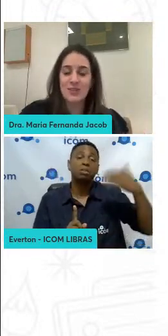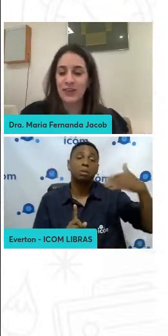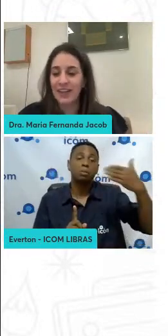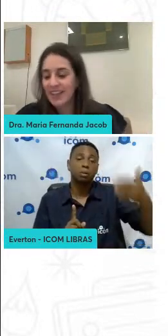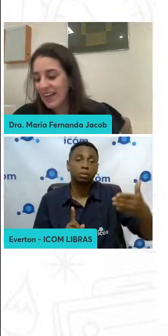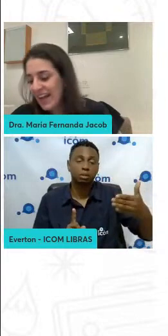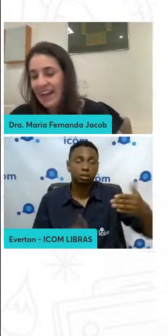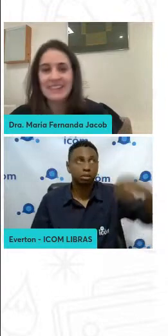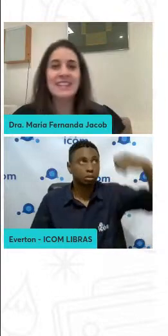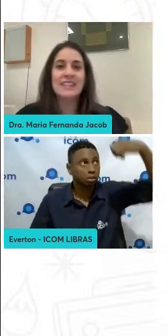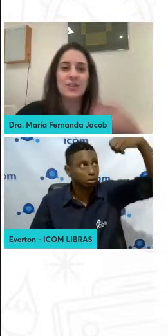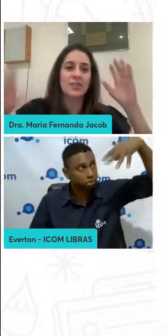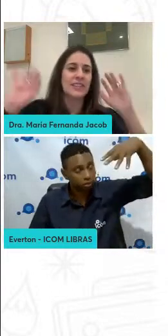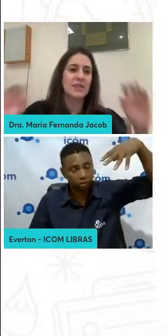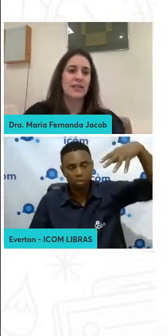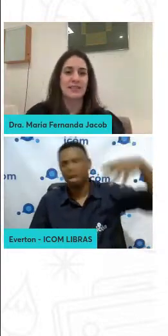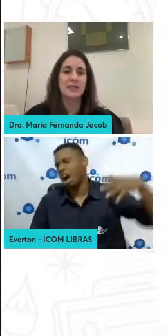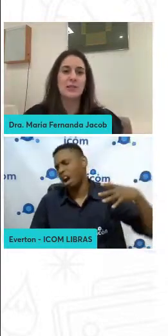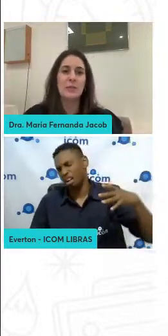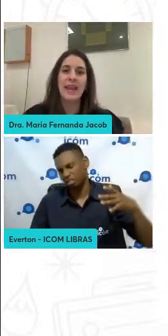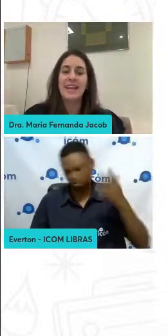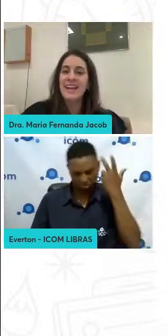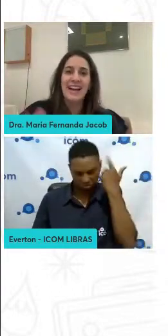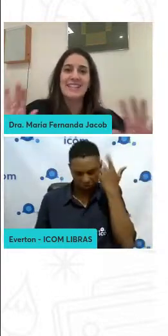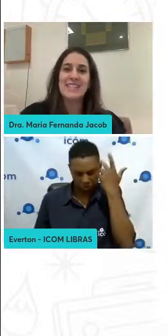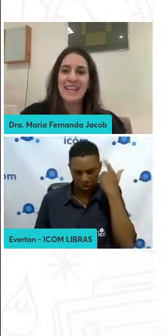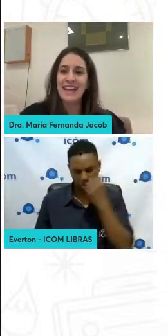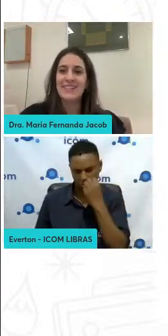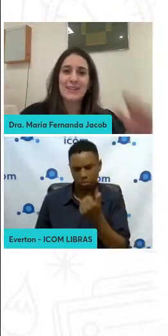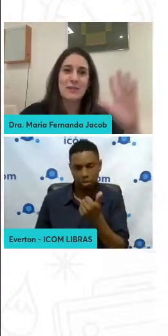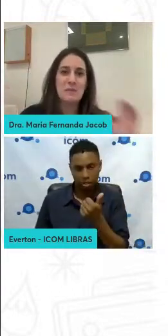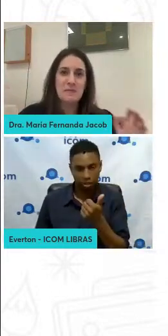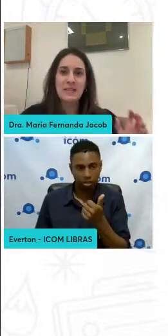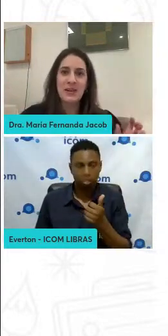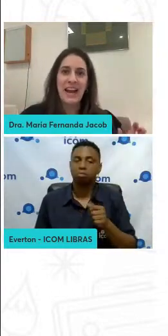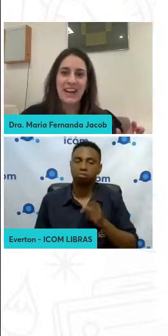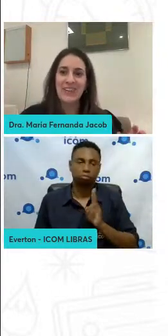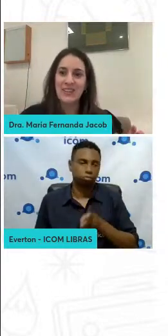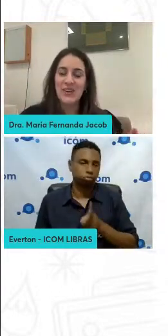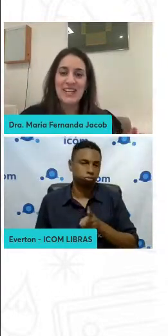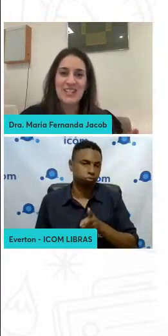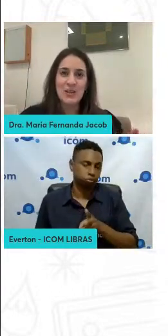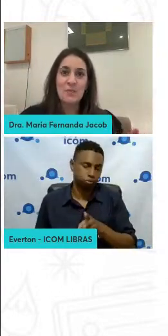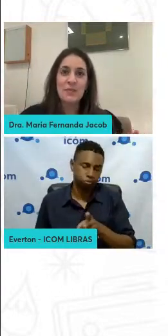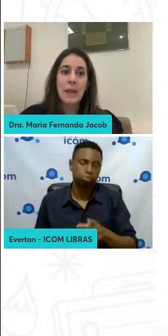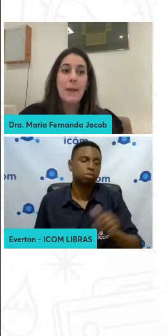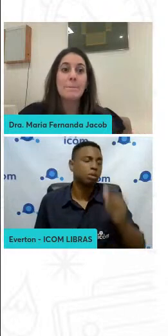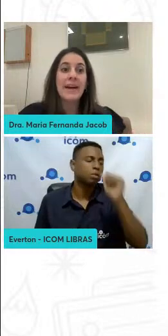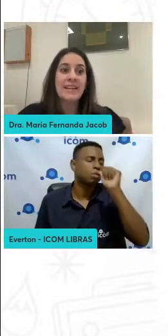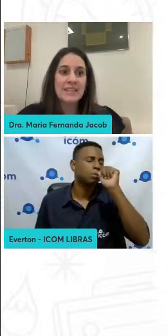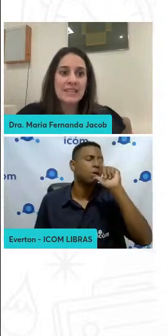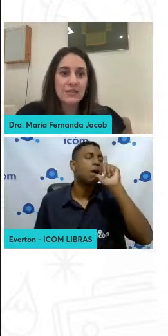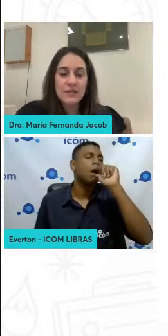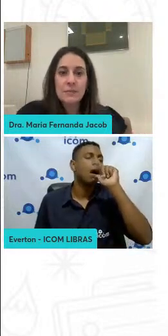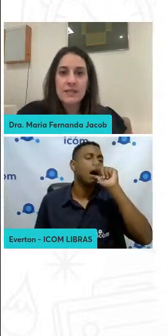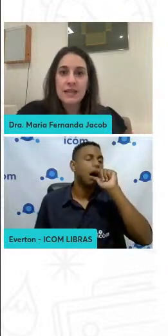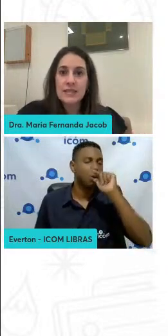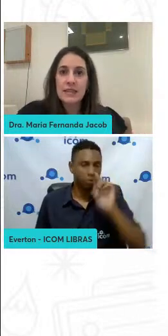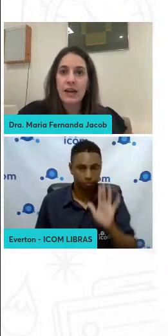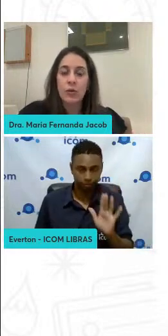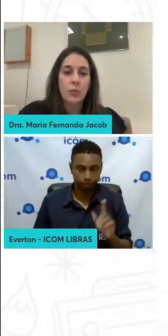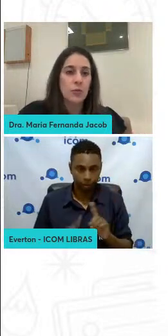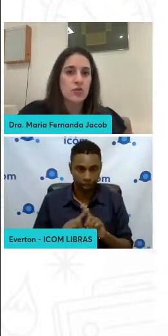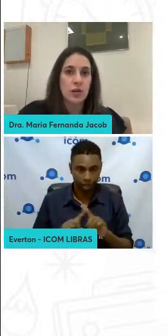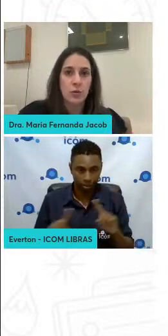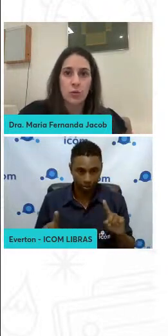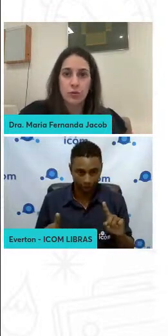acende a luz e fala, nem sangrou, tranquilo, tá tudo bem. Aí você segue a vida, vai beber a tua água à noite. Mas se você pisar